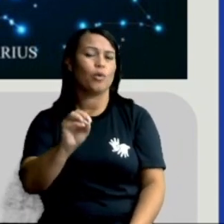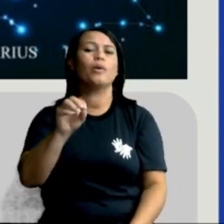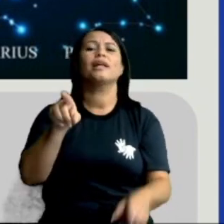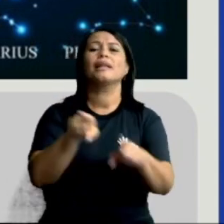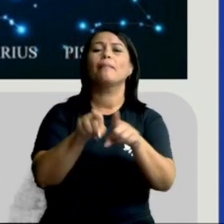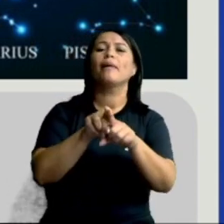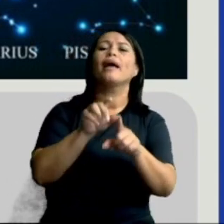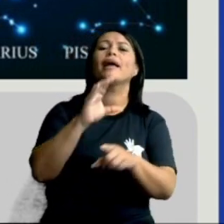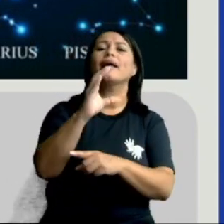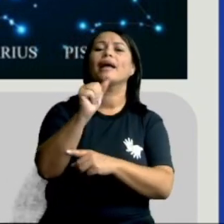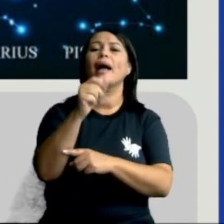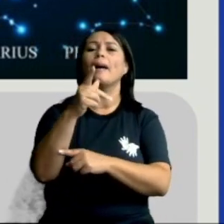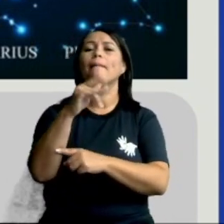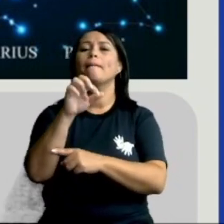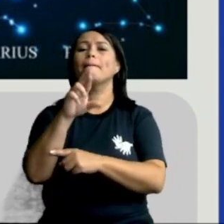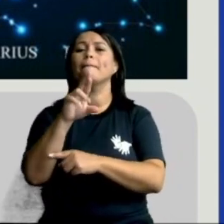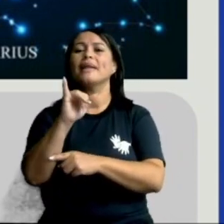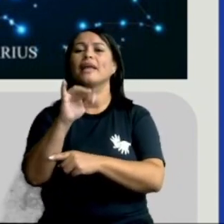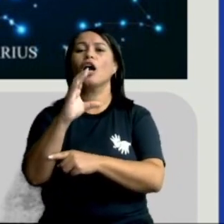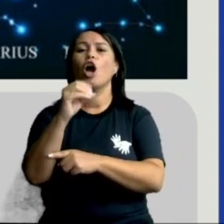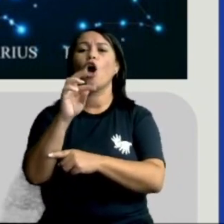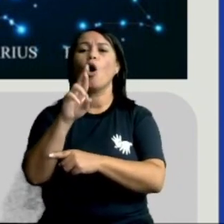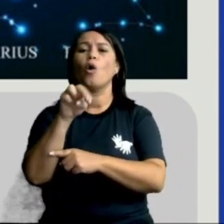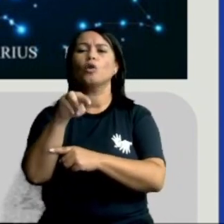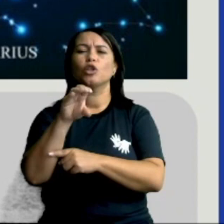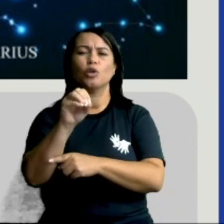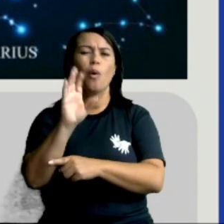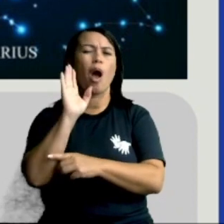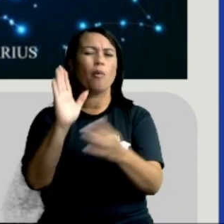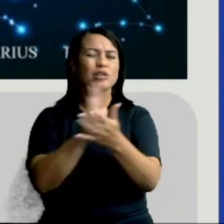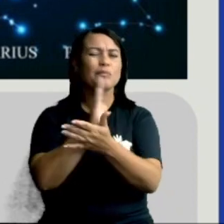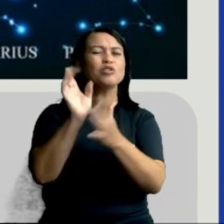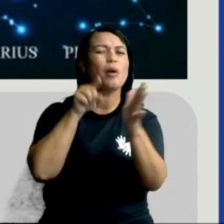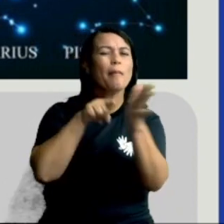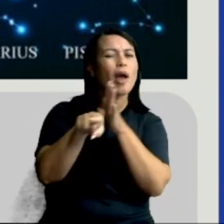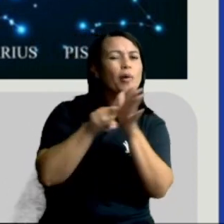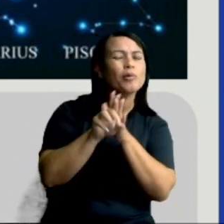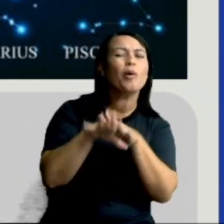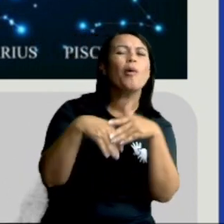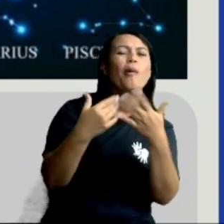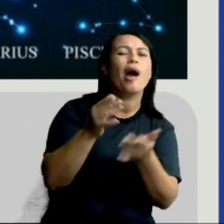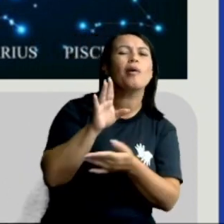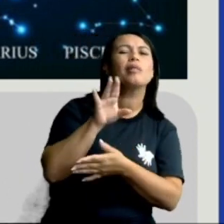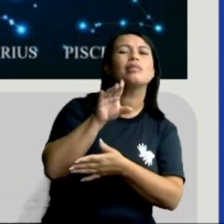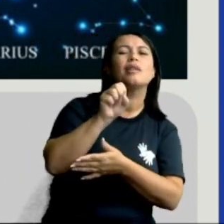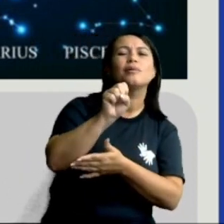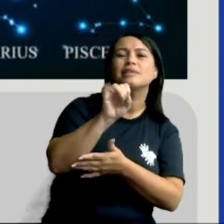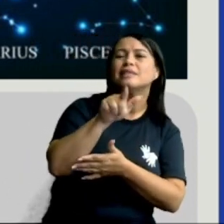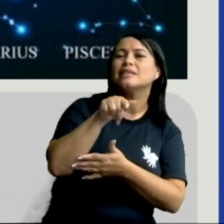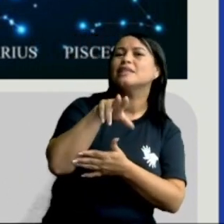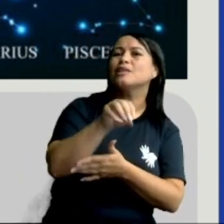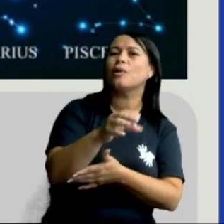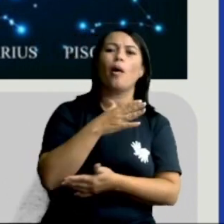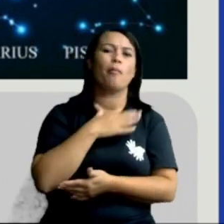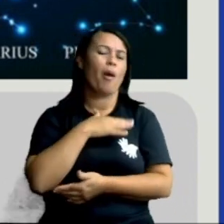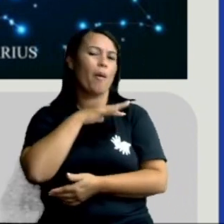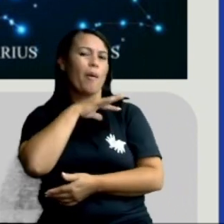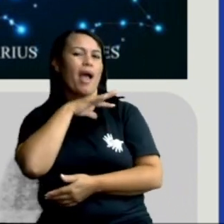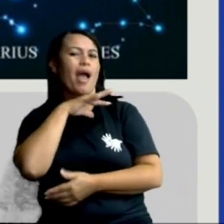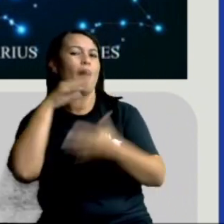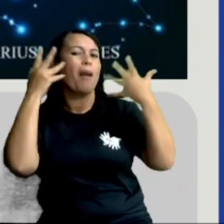Você já deve ter ouvido alguém perguntar assim, qual é teu signo? Meu signo é Leão, meu signo é